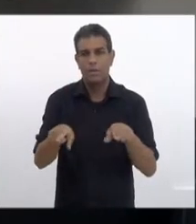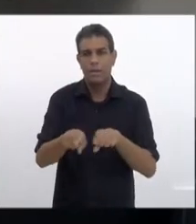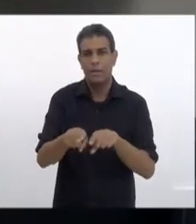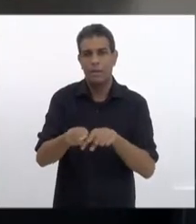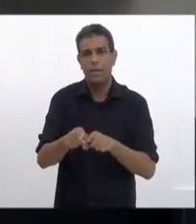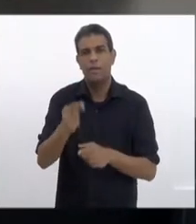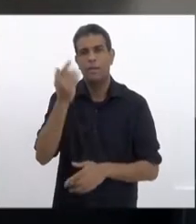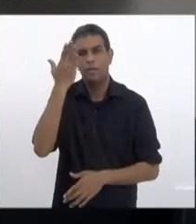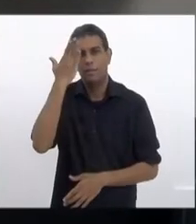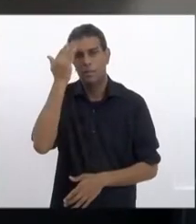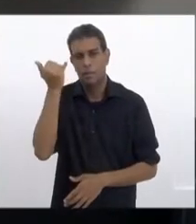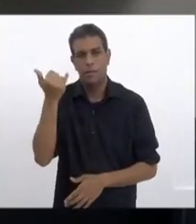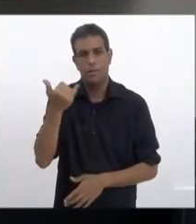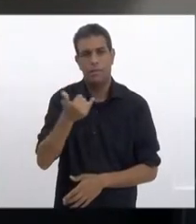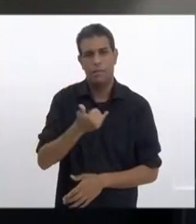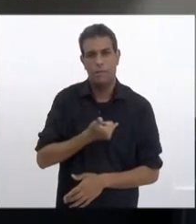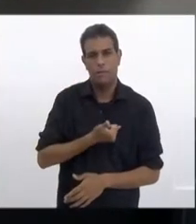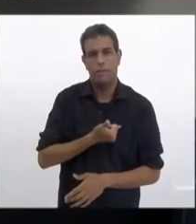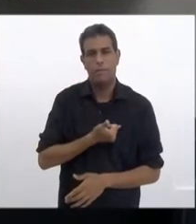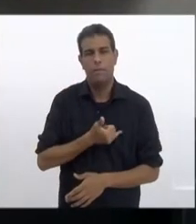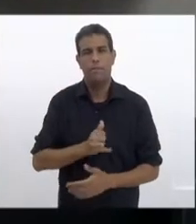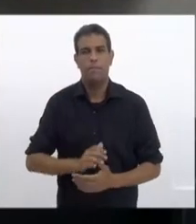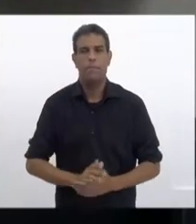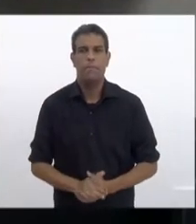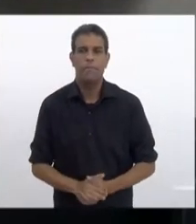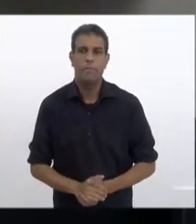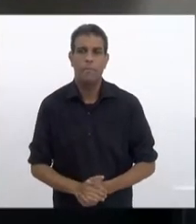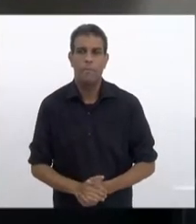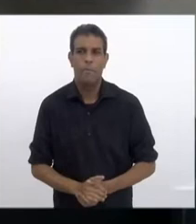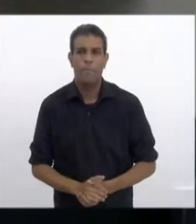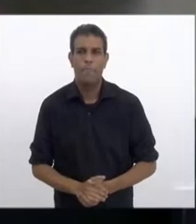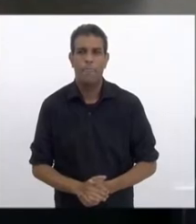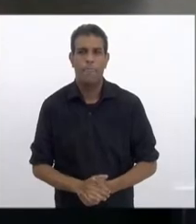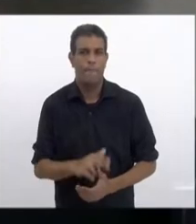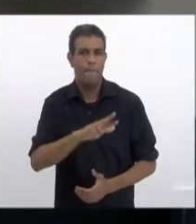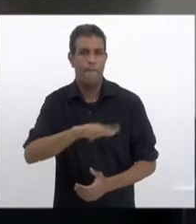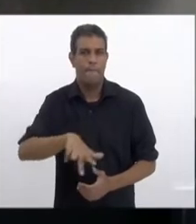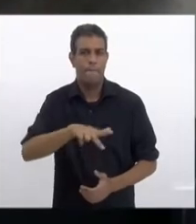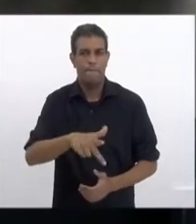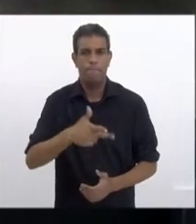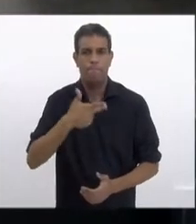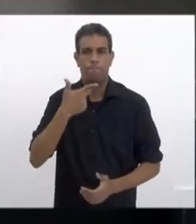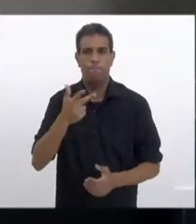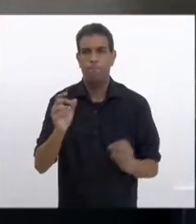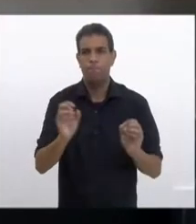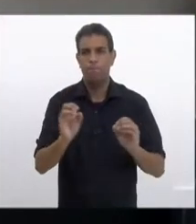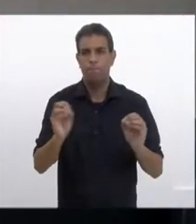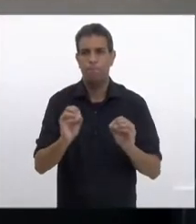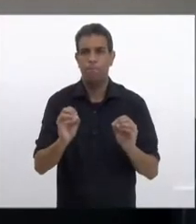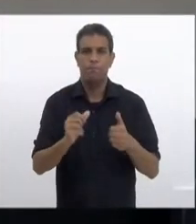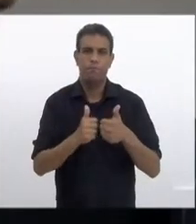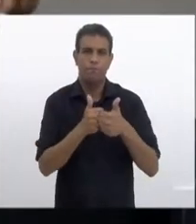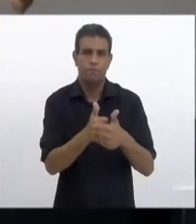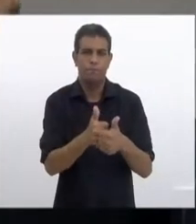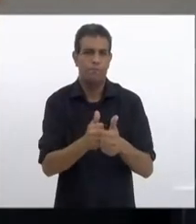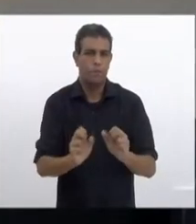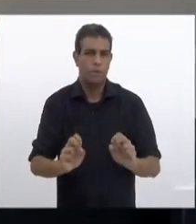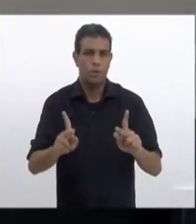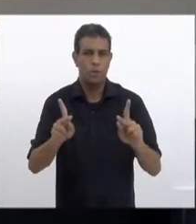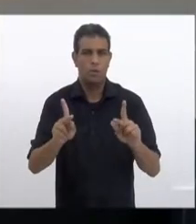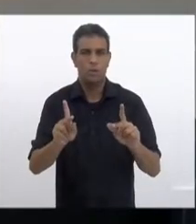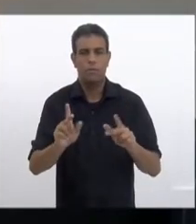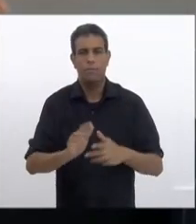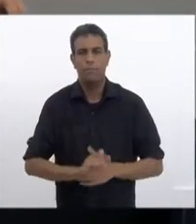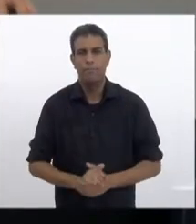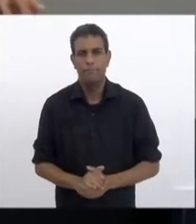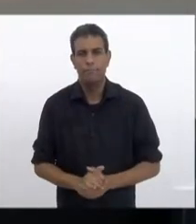só saber se ela gostaria de fazer uso da palavra. Mas como ela não se manifestou, ela vai acompanhar,